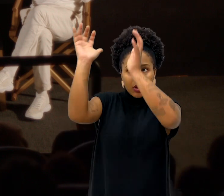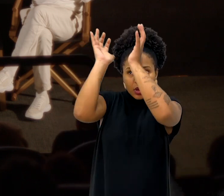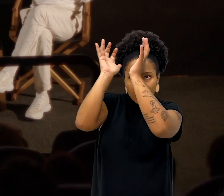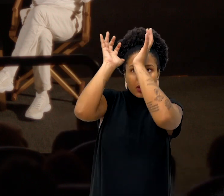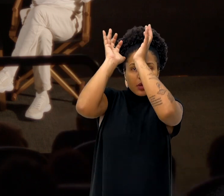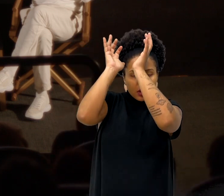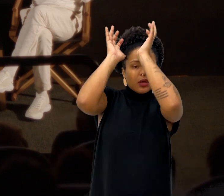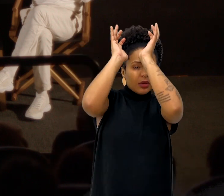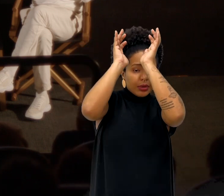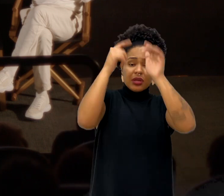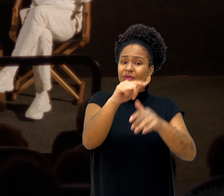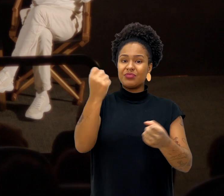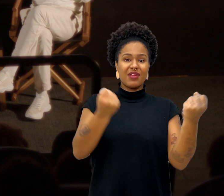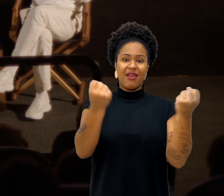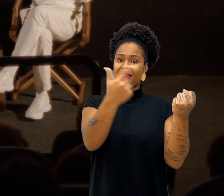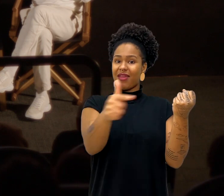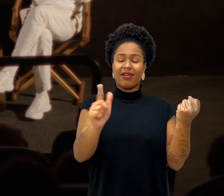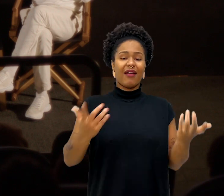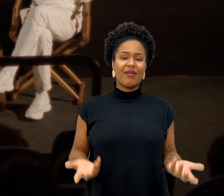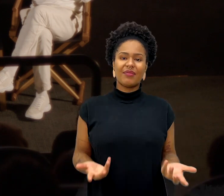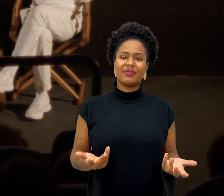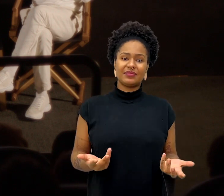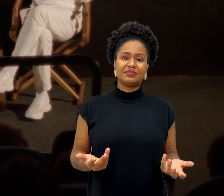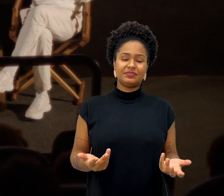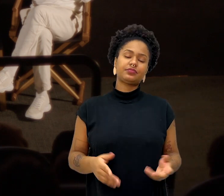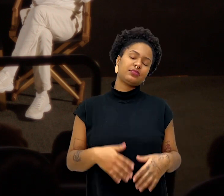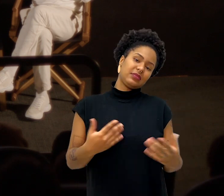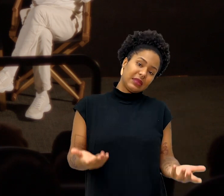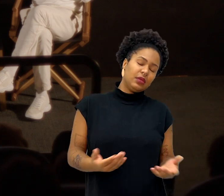na cabeça, sem ter carro. Então,